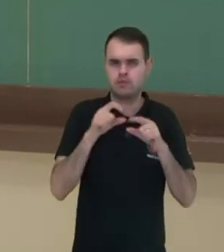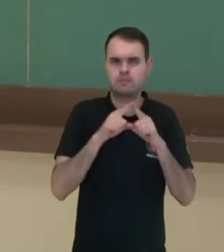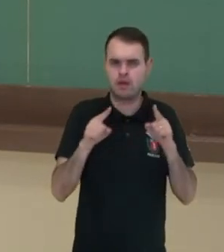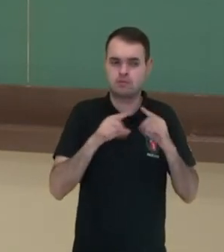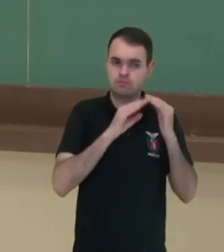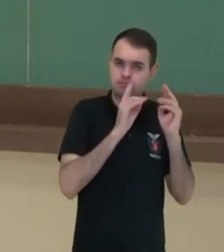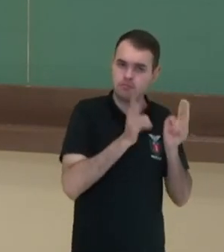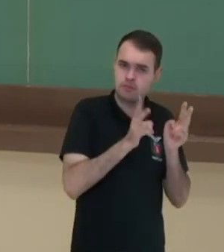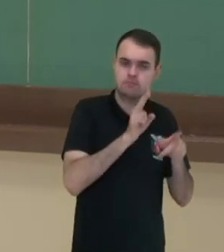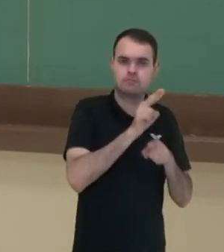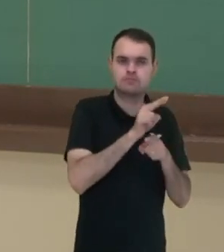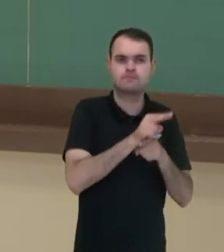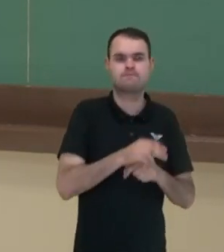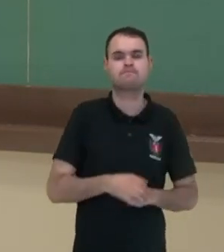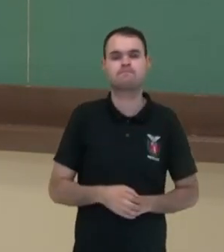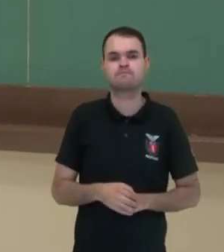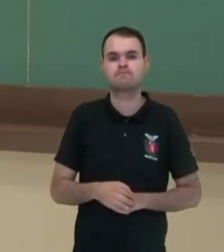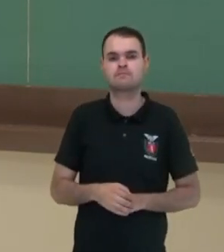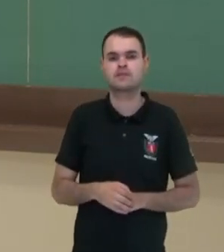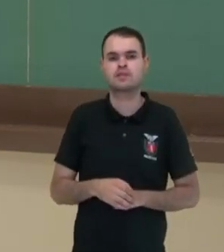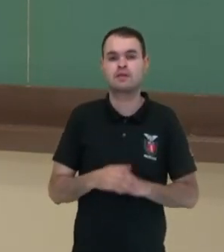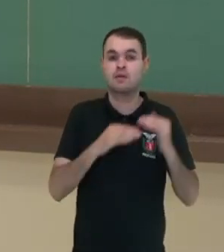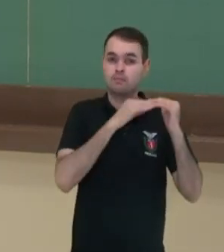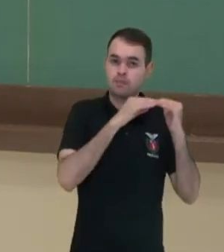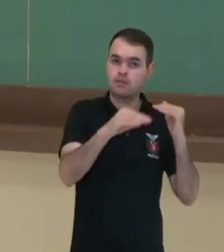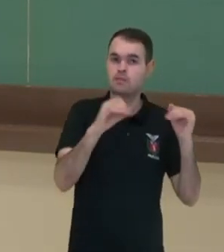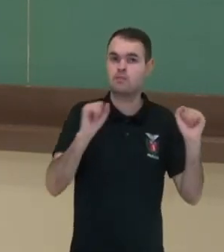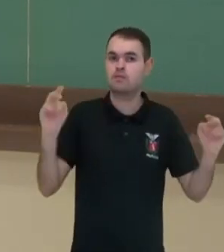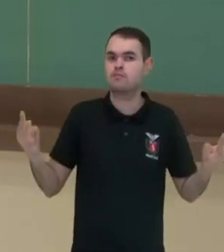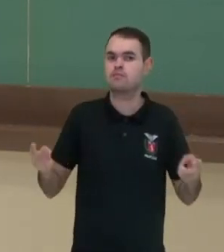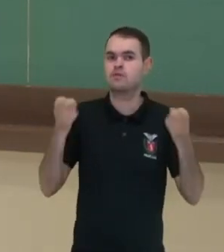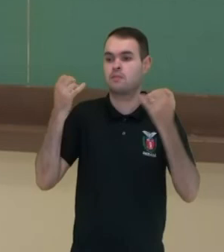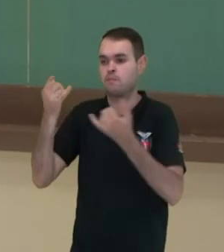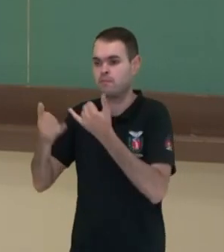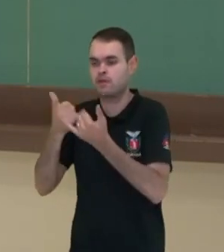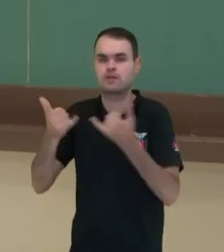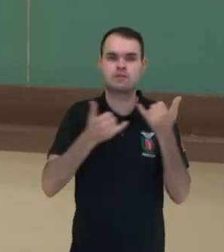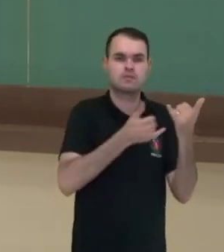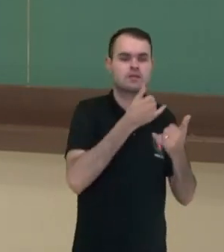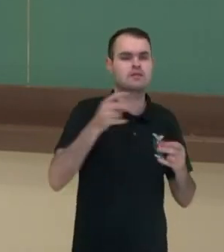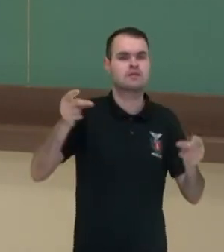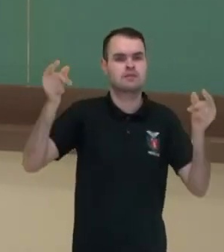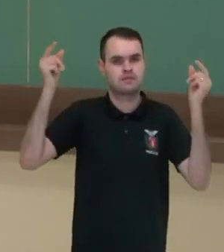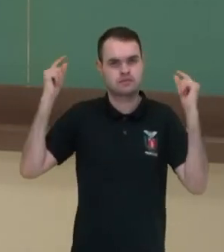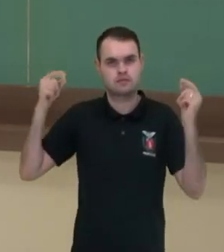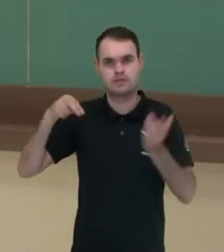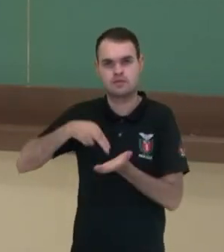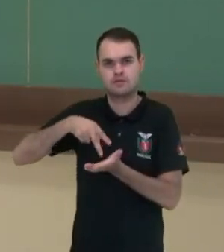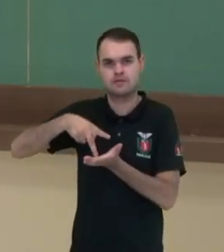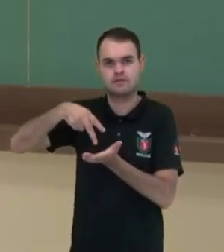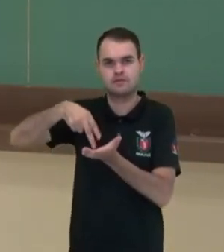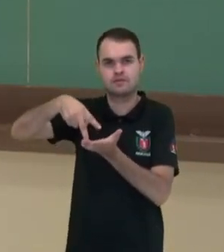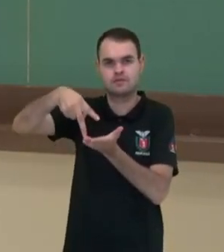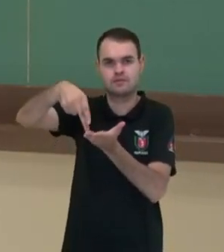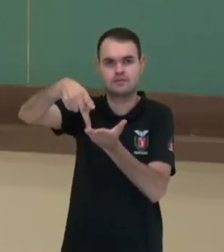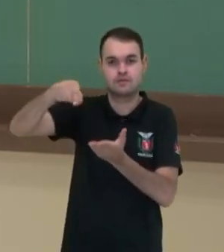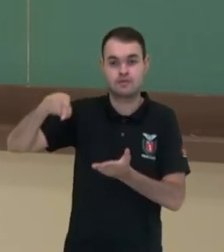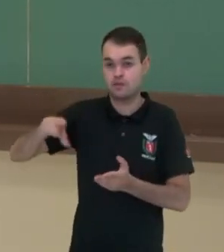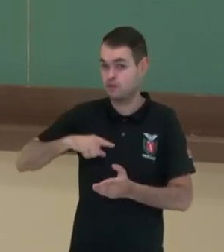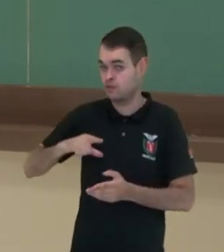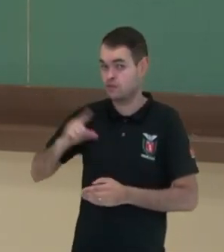construção permanece. As permanências também podem ser percebidas em brincadeiras antigas. Amarelinha, olha essa foto aqui,